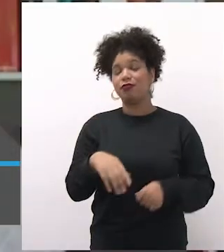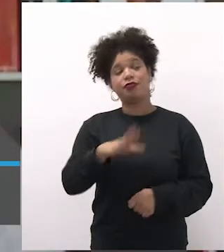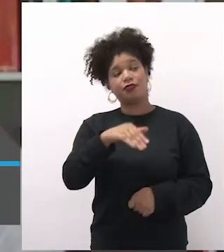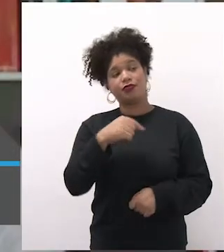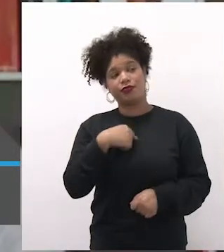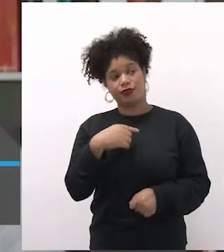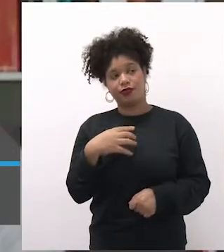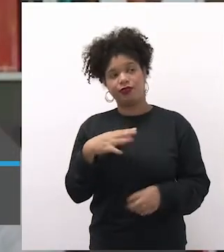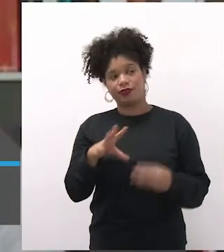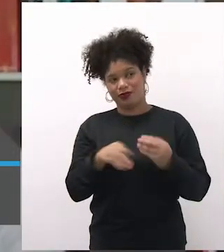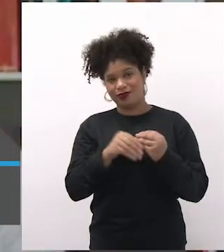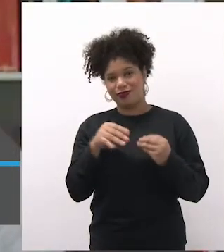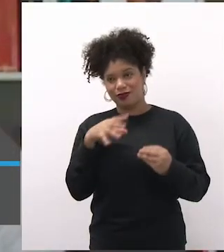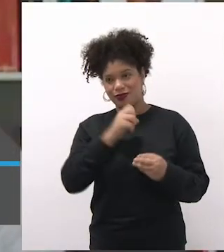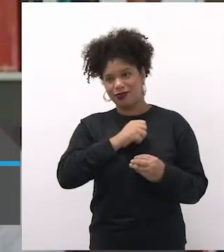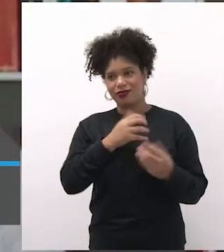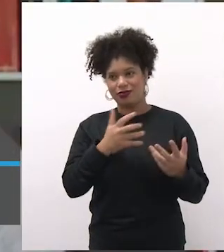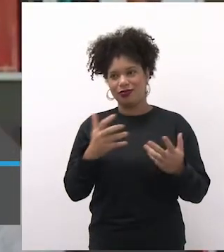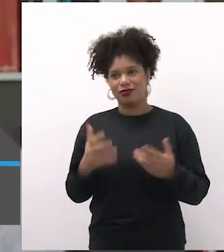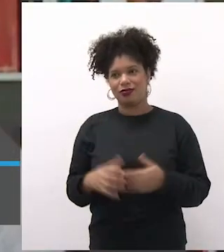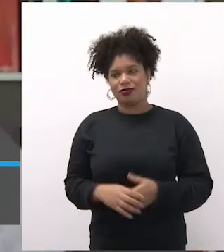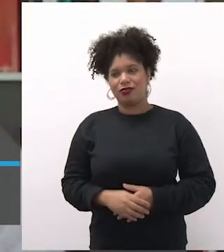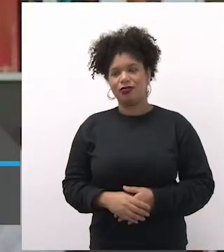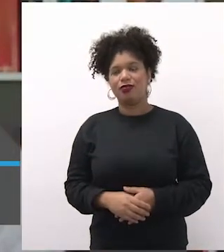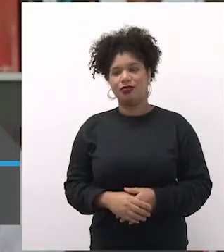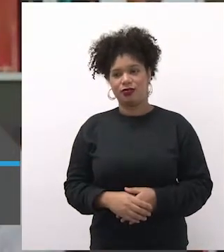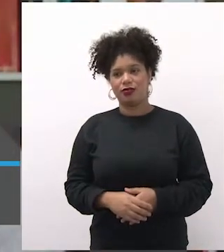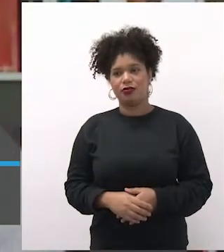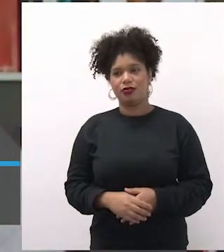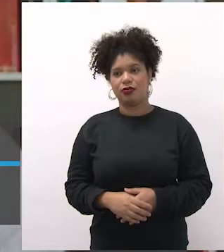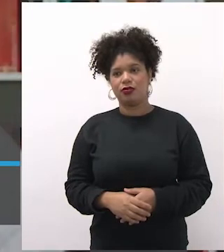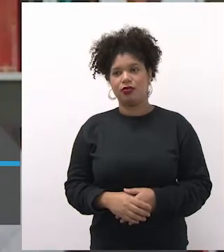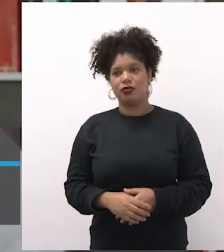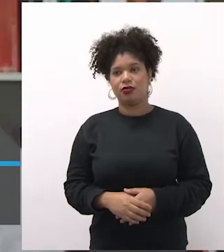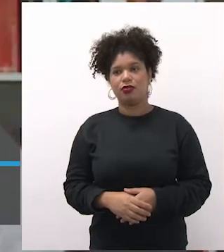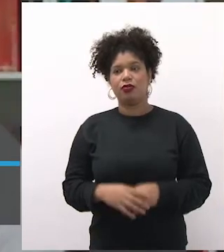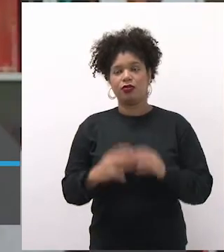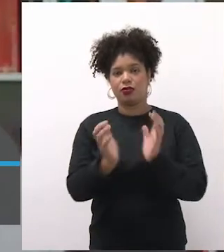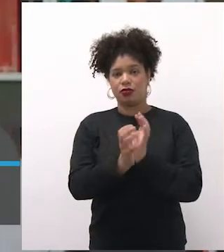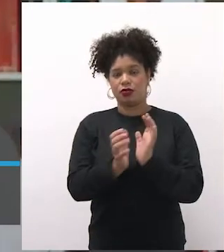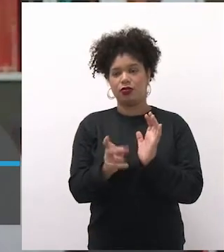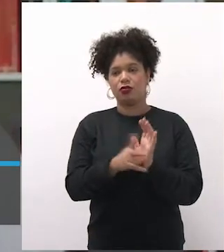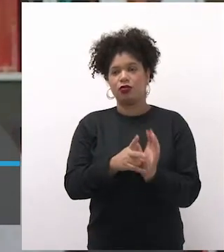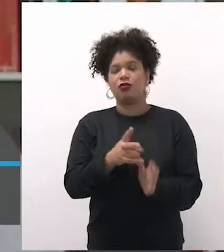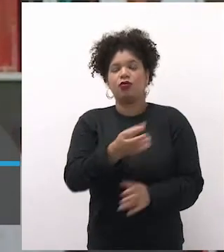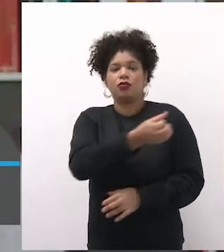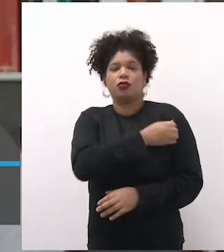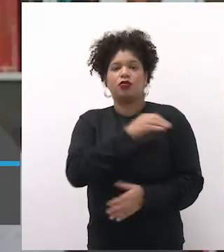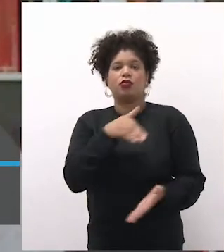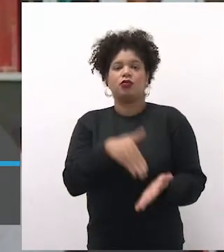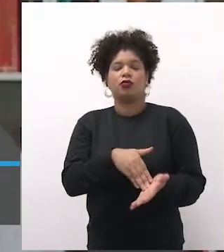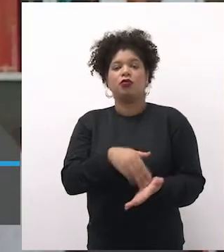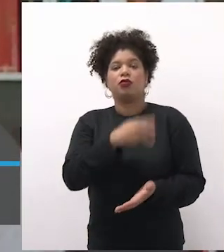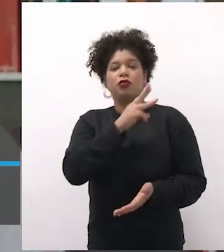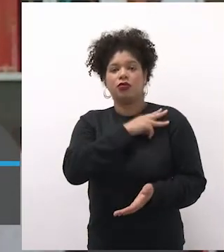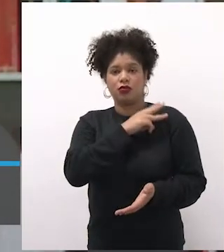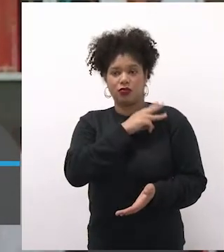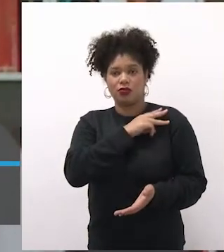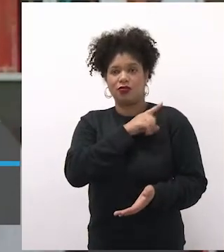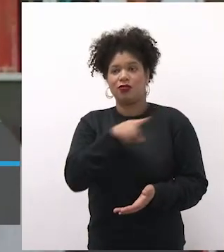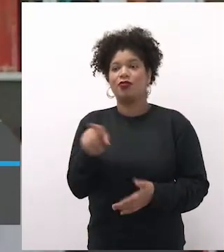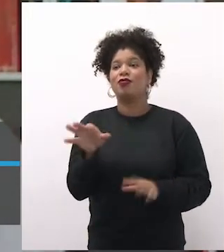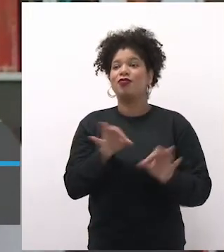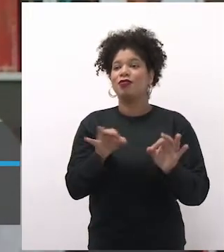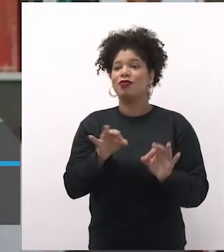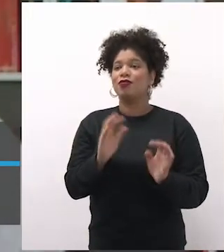complementar, rapidinho, os alunos, essa turma, do 6º ao 3º ano, eles organizaram também, Edivane, um grupo